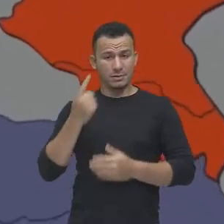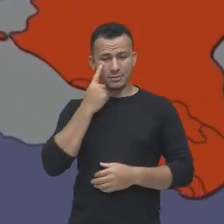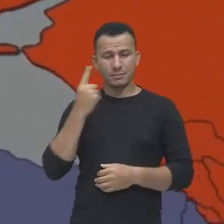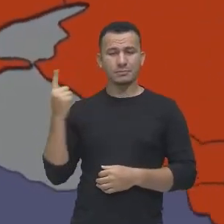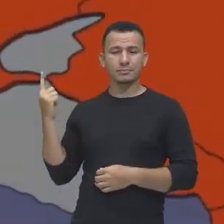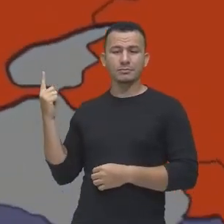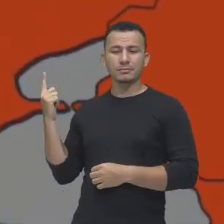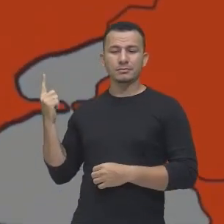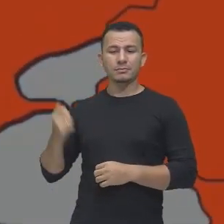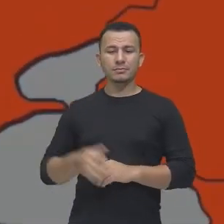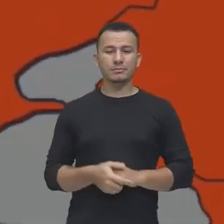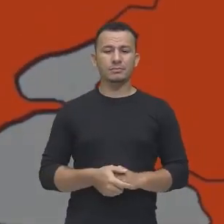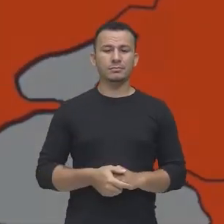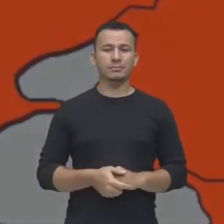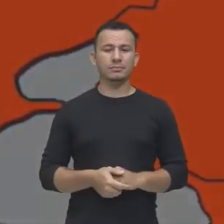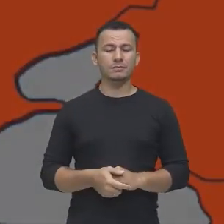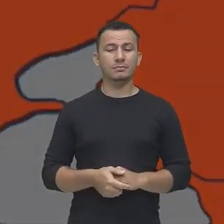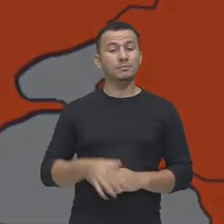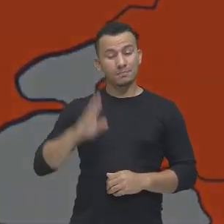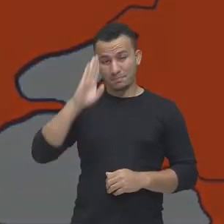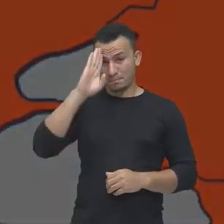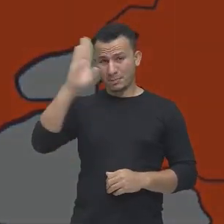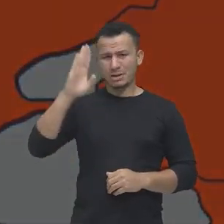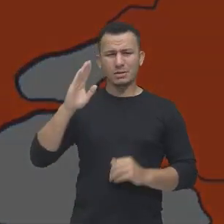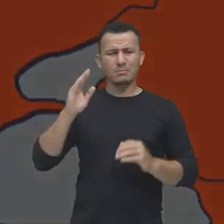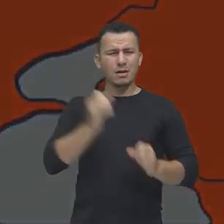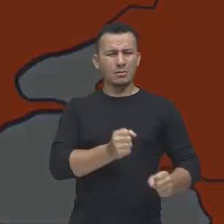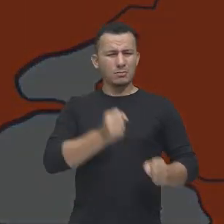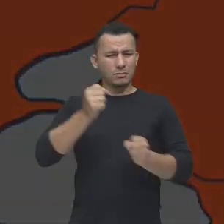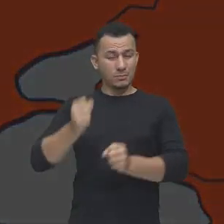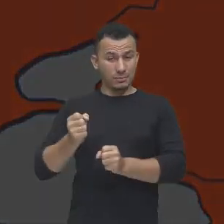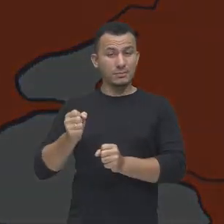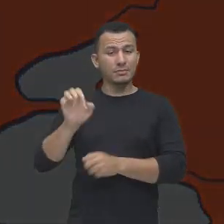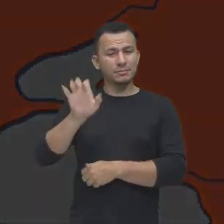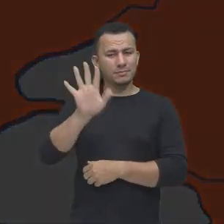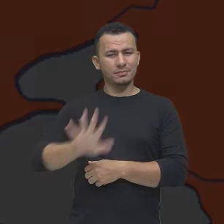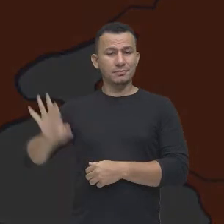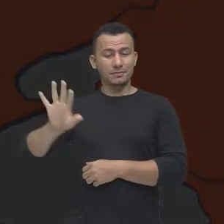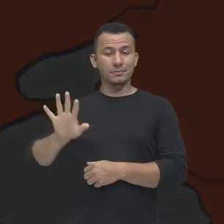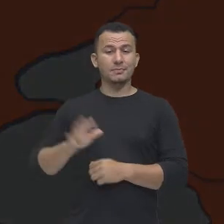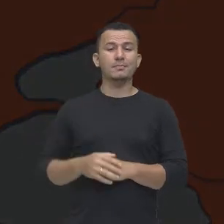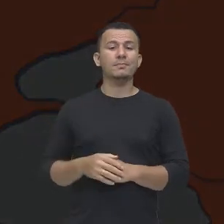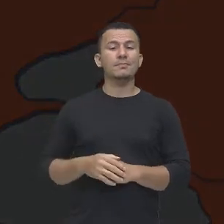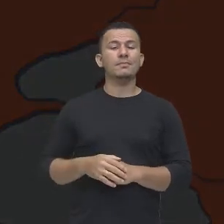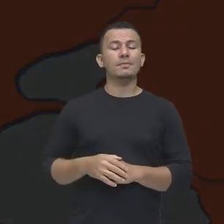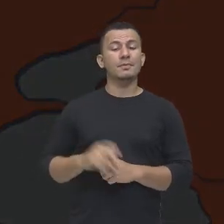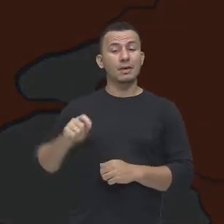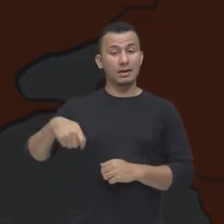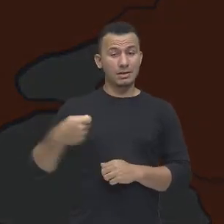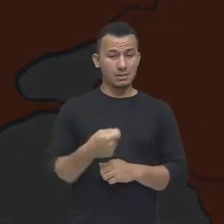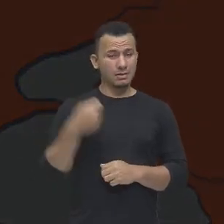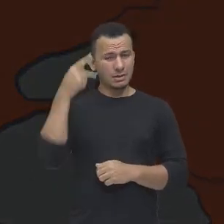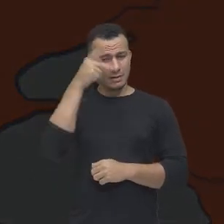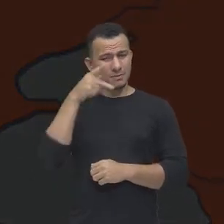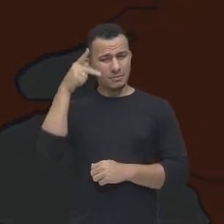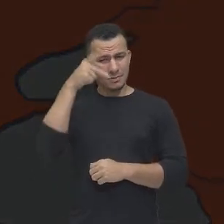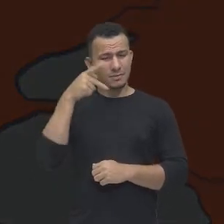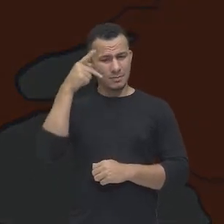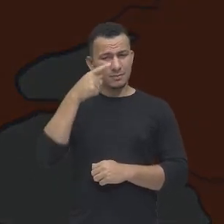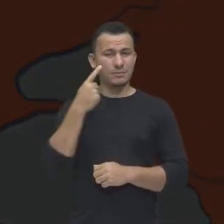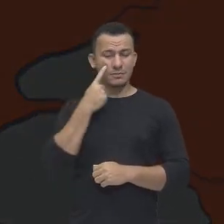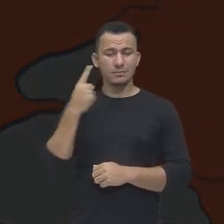aí que você vai ver agora, que é a principal potência da Europa Oriental, que é a Polônia, né? Aquele país lá com a